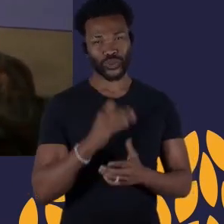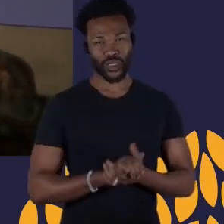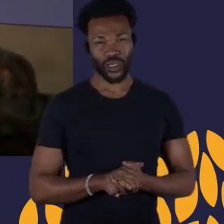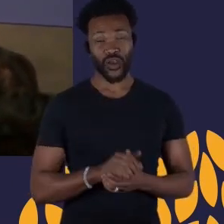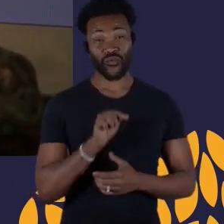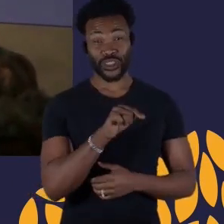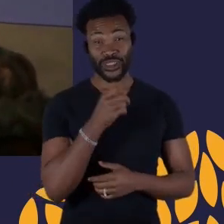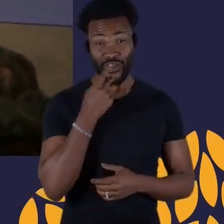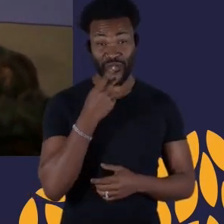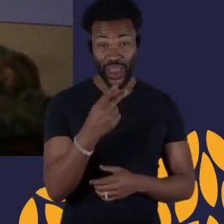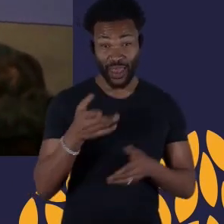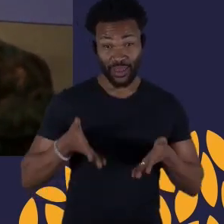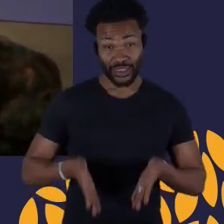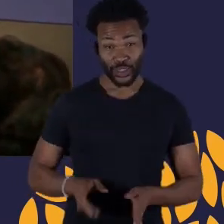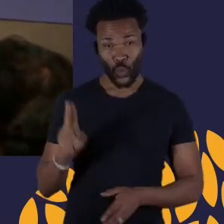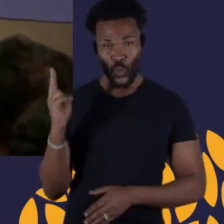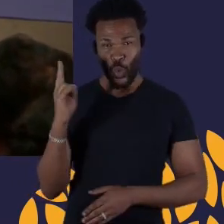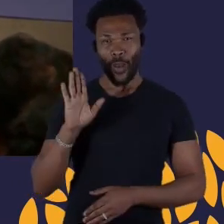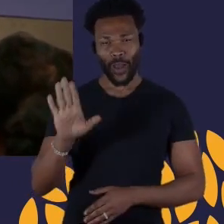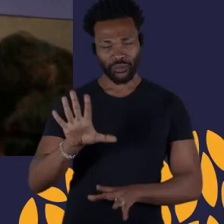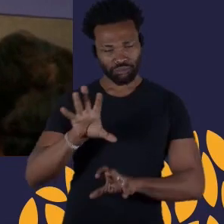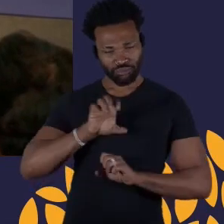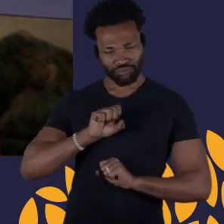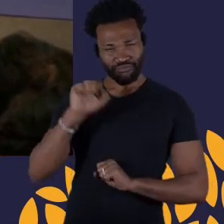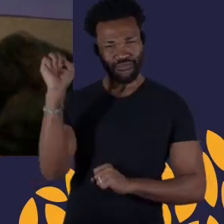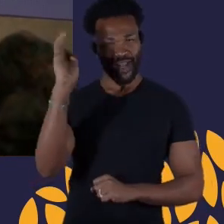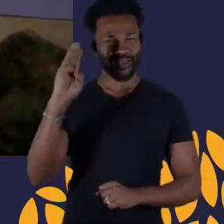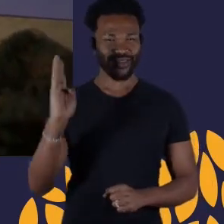Você diz que é uruguaia, mas é brasileira.